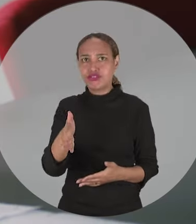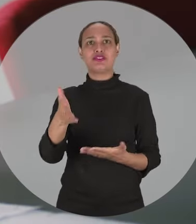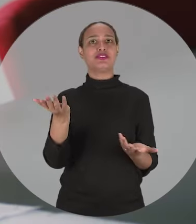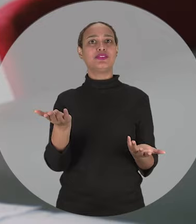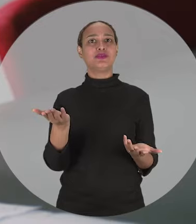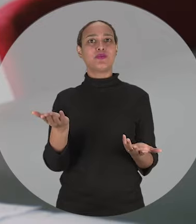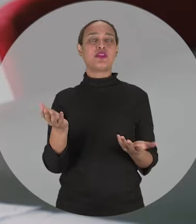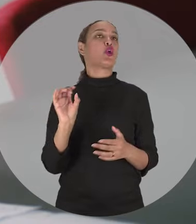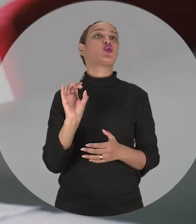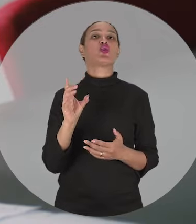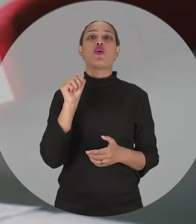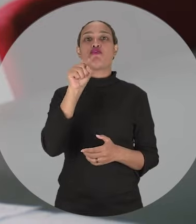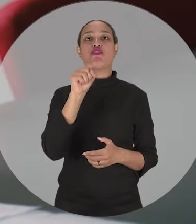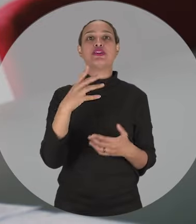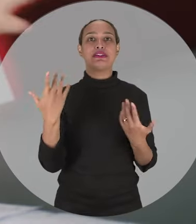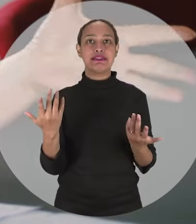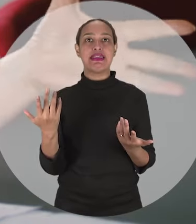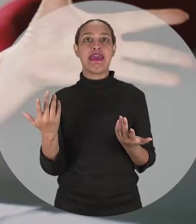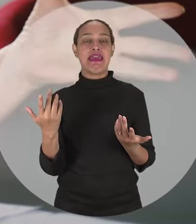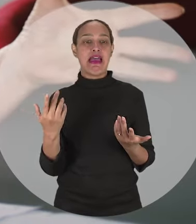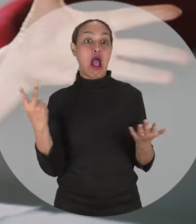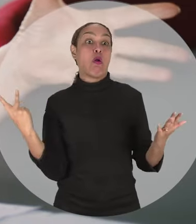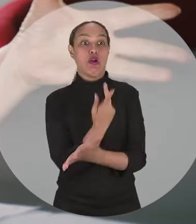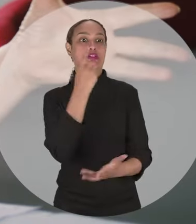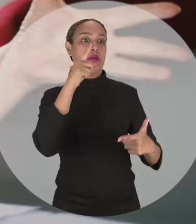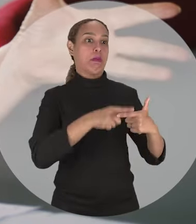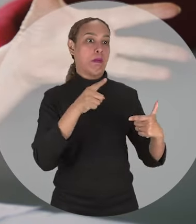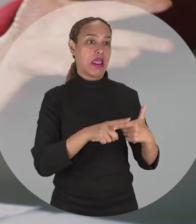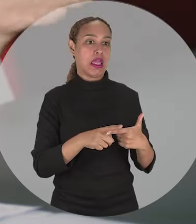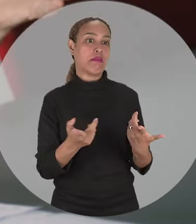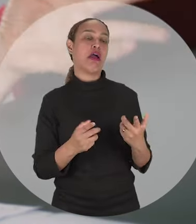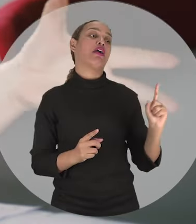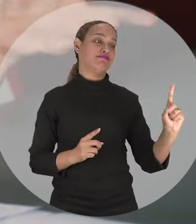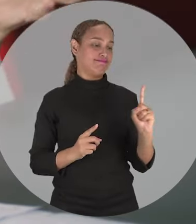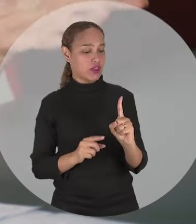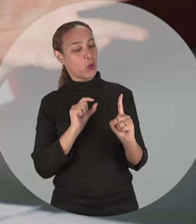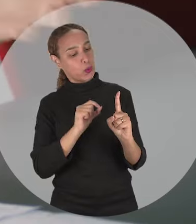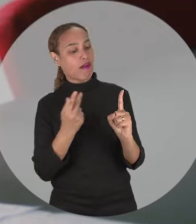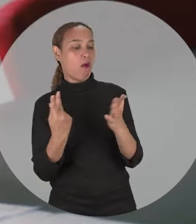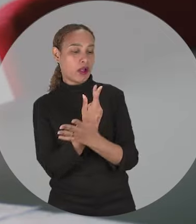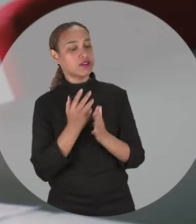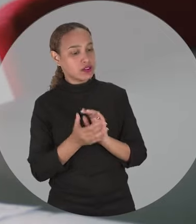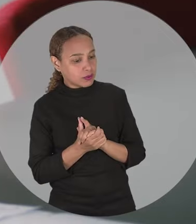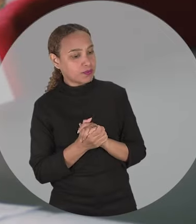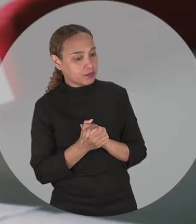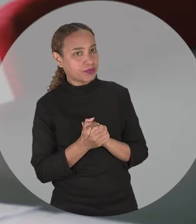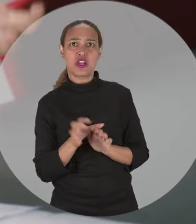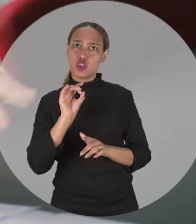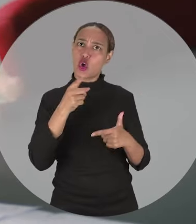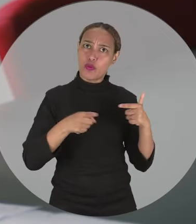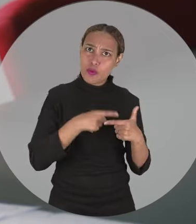Não é só você escutar o aluno quando acontece um problema, né? Aí você chama e escuta. Não, tem que ter